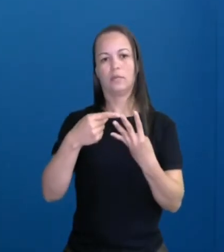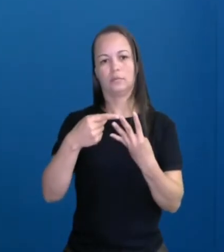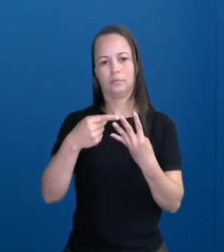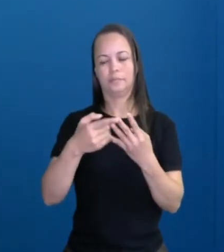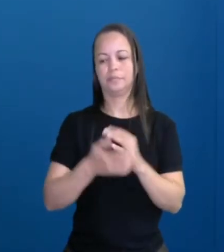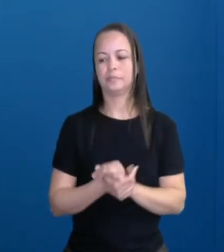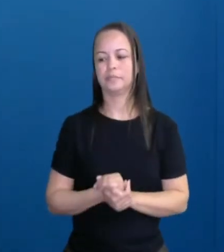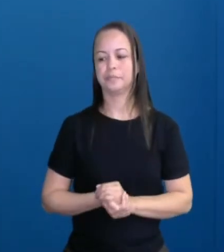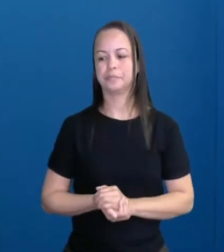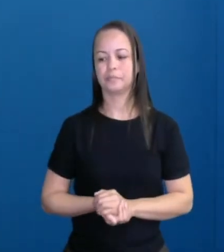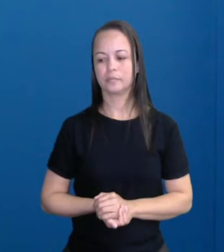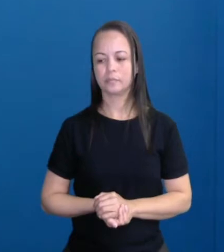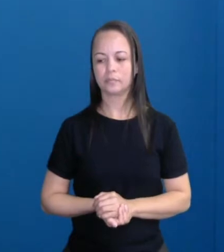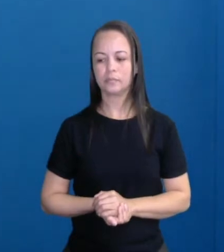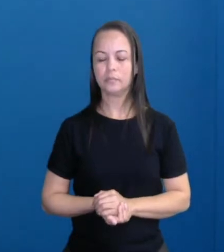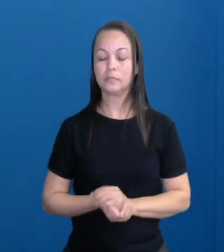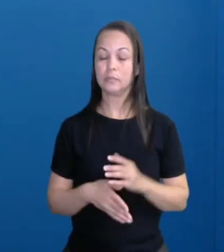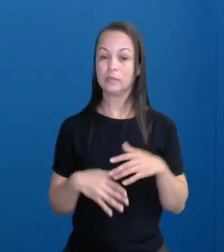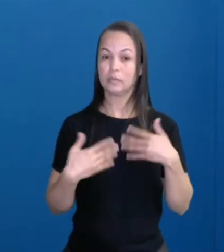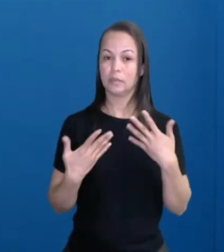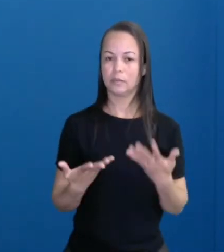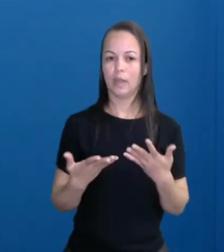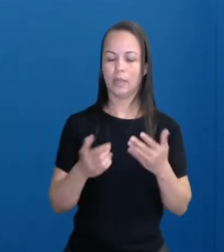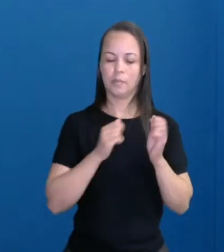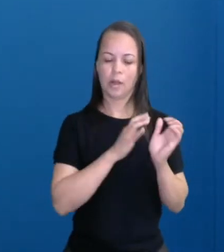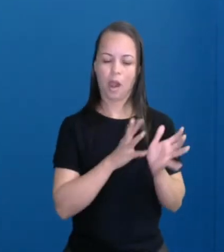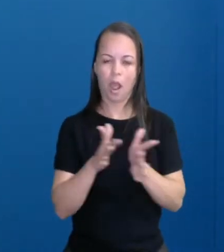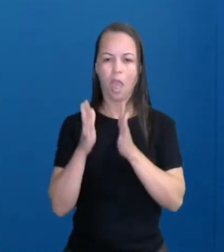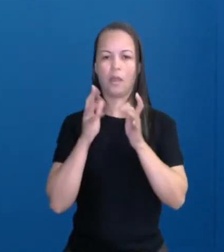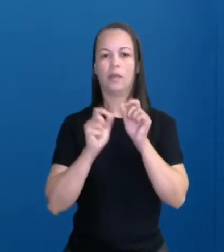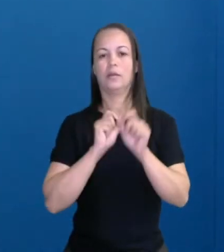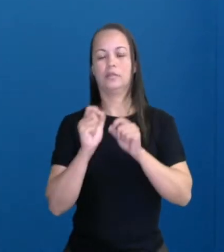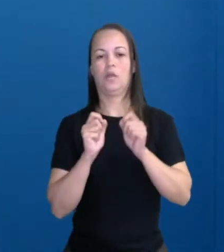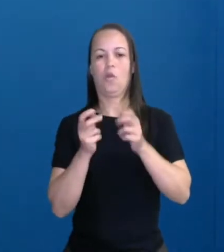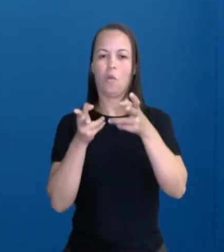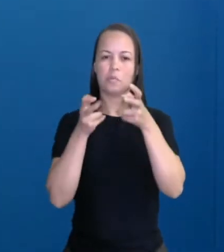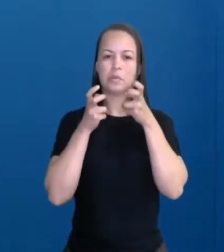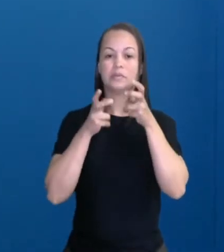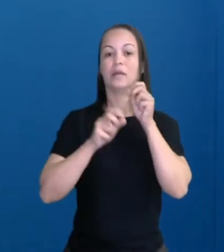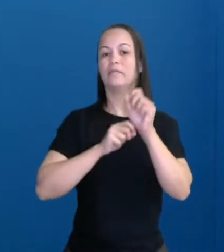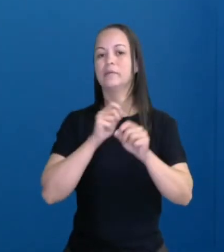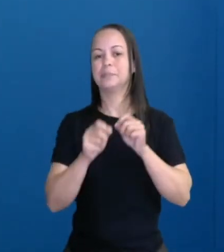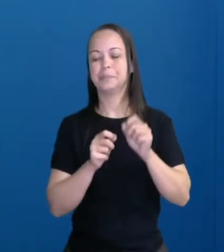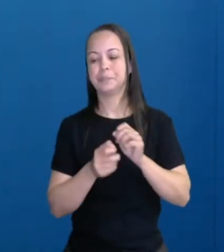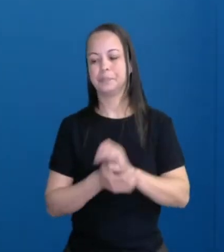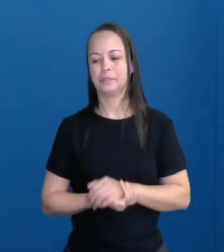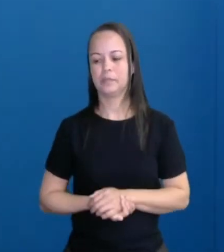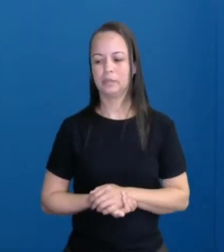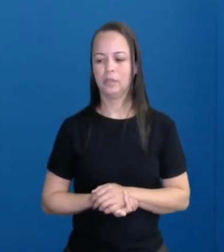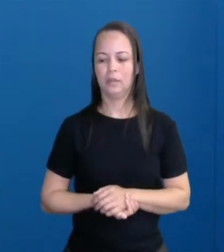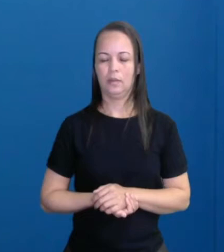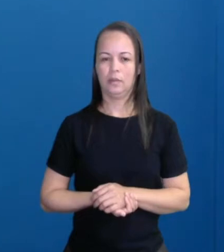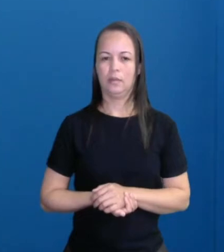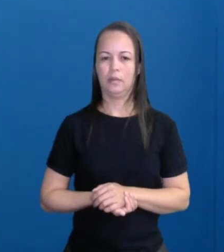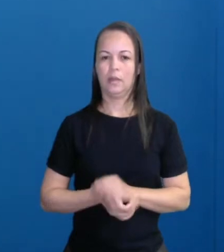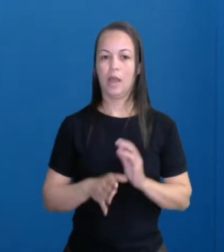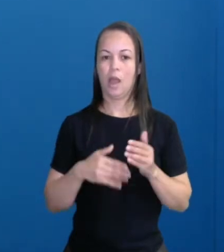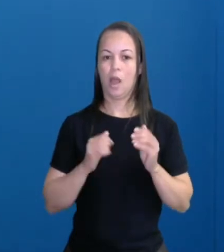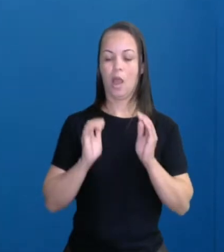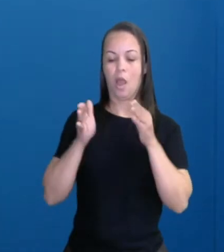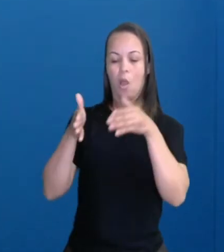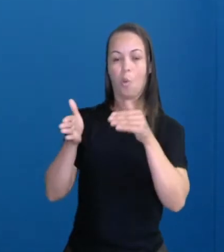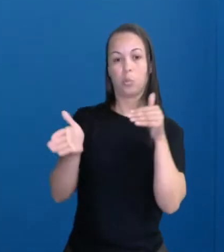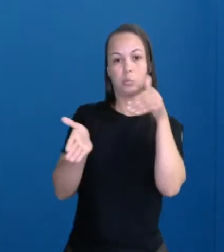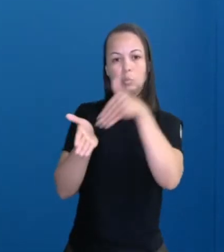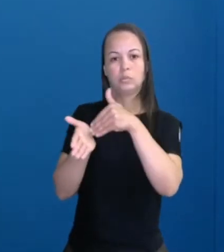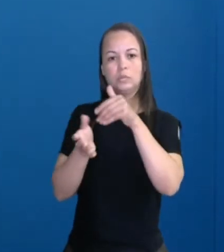proporção, ok? E, para continuar, a gente observa que a última razão